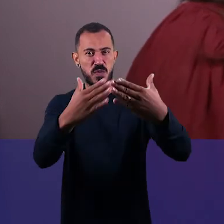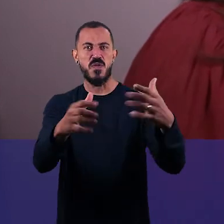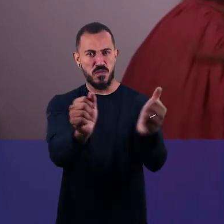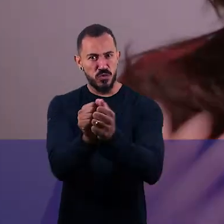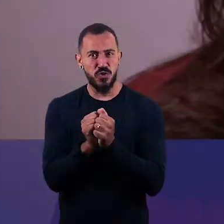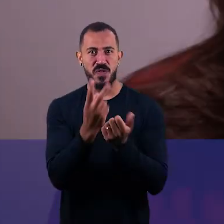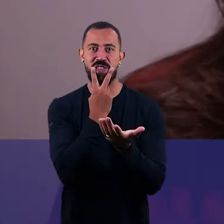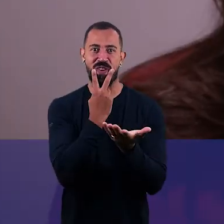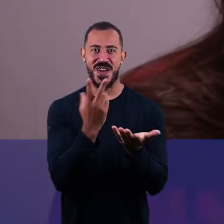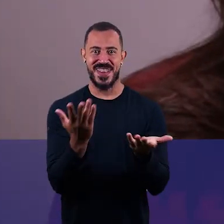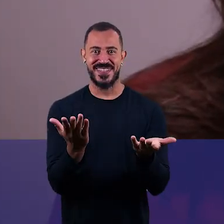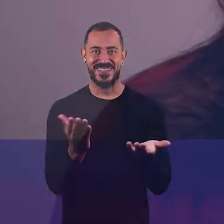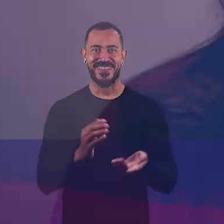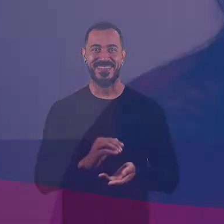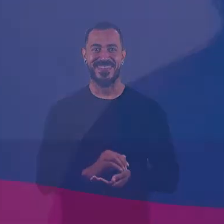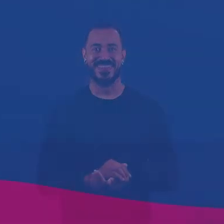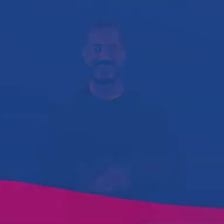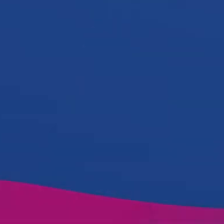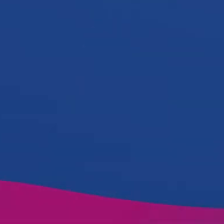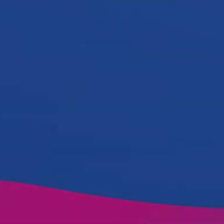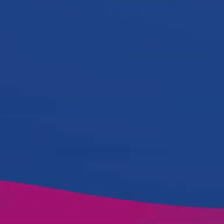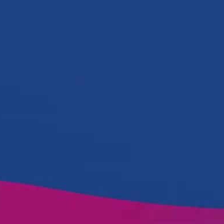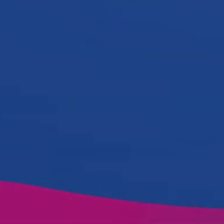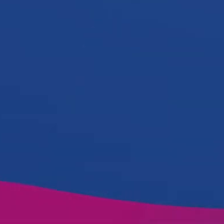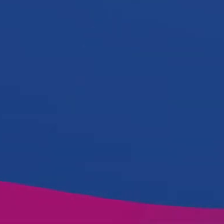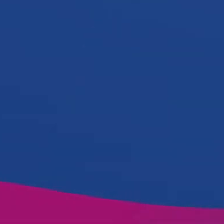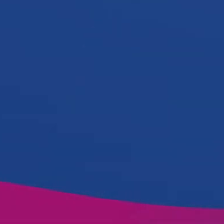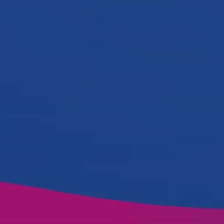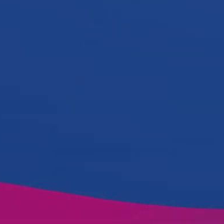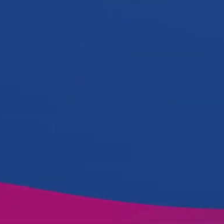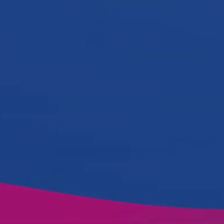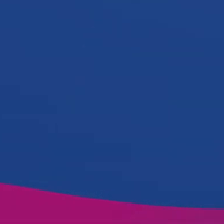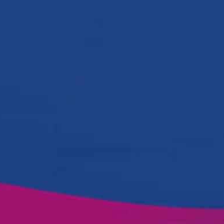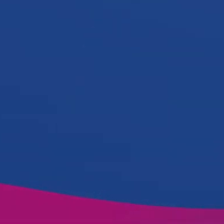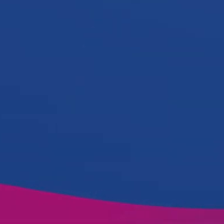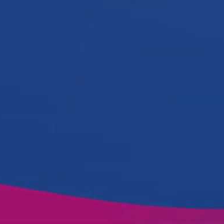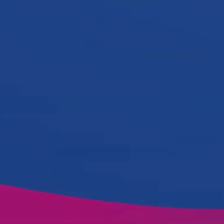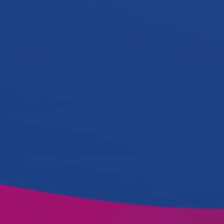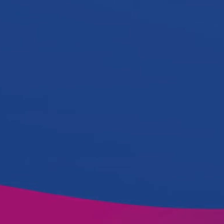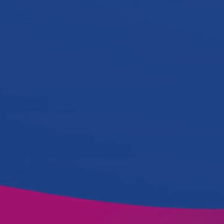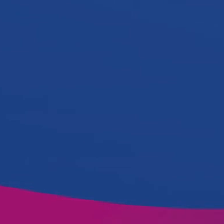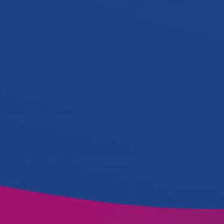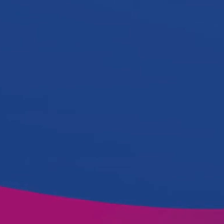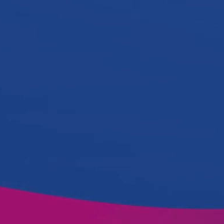e desenvolvimento. Vamos juntos por Vitória! Thank you.